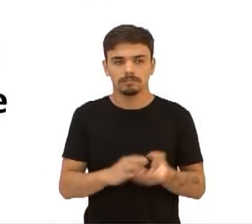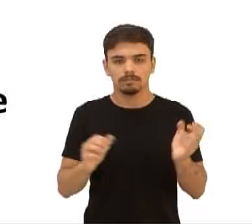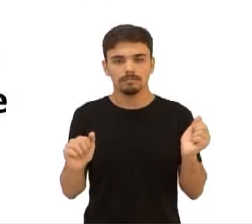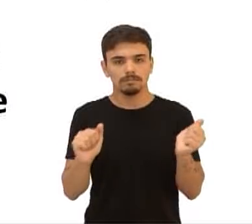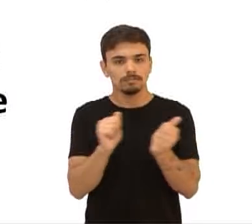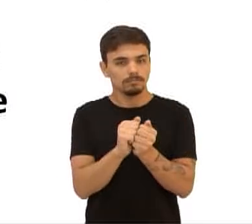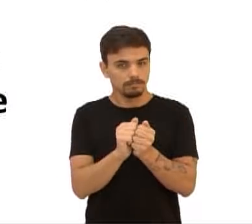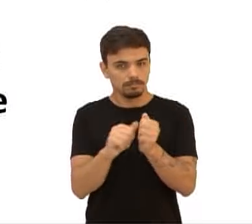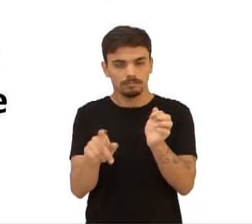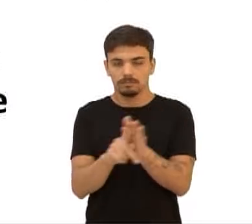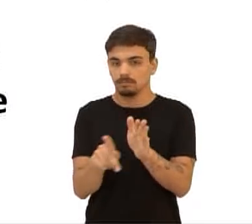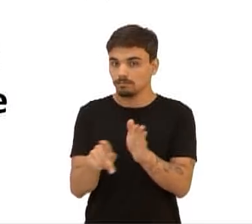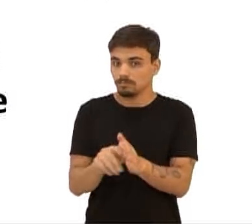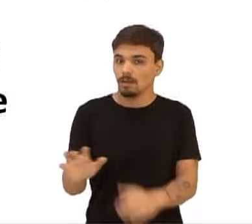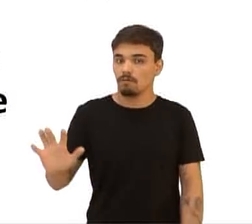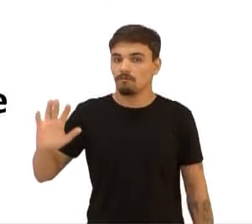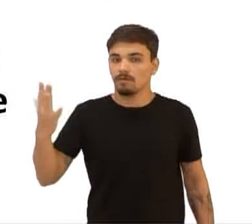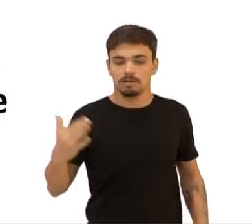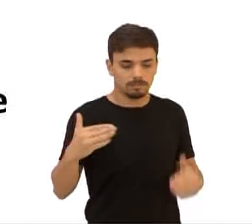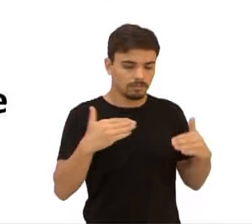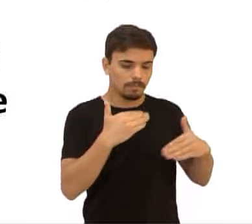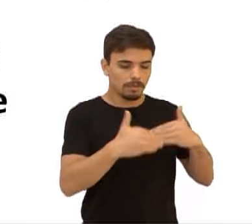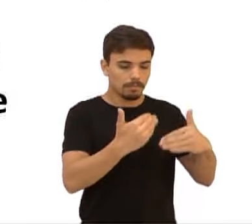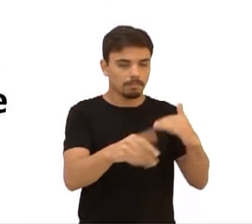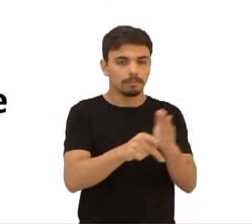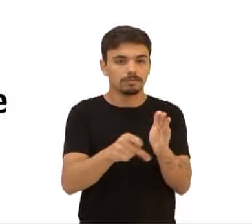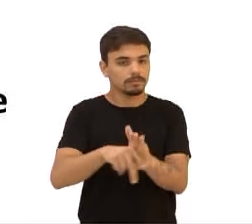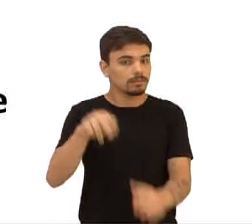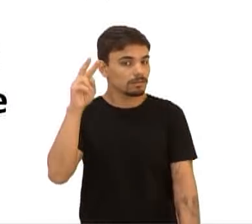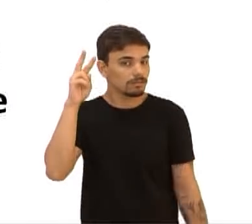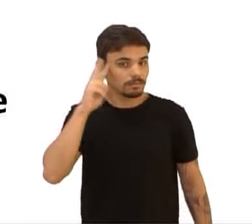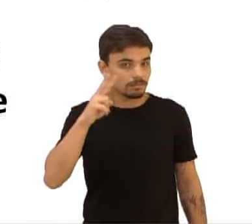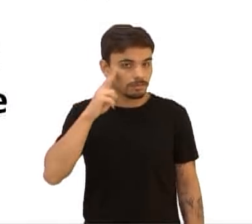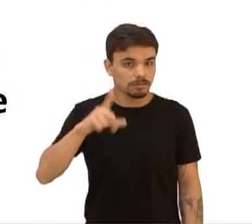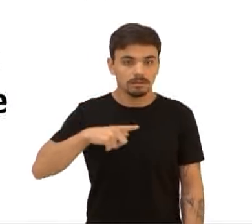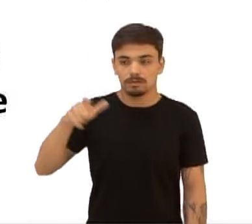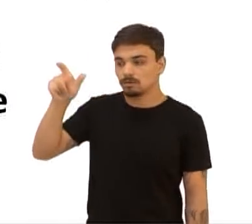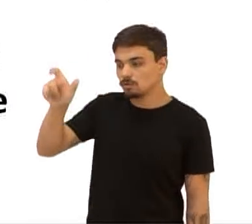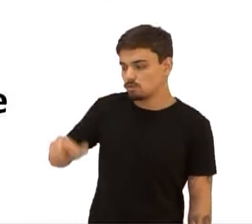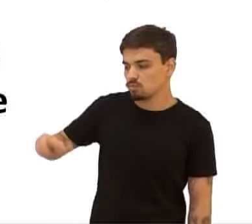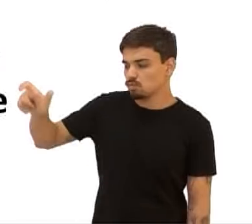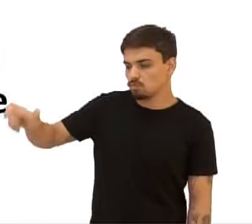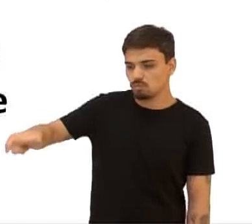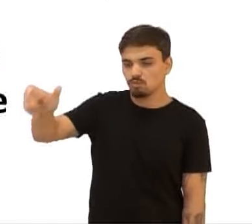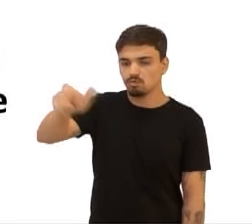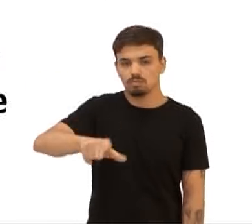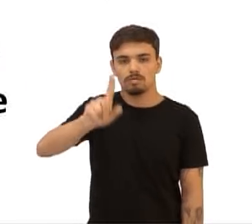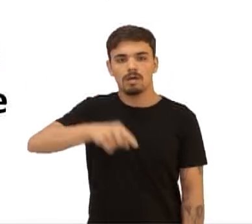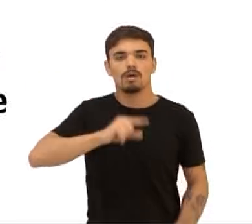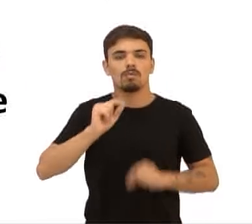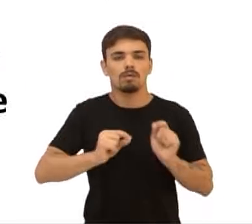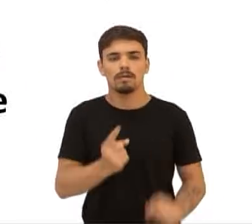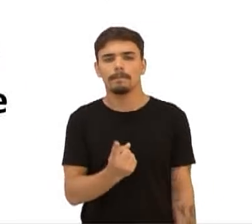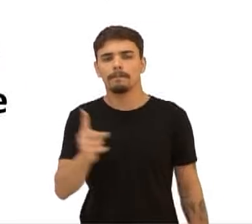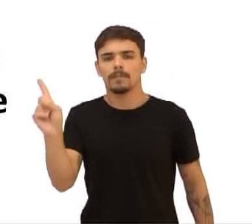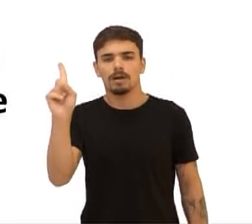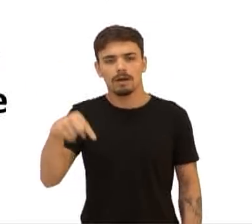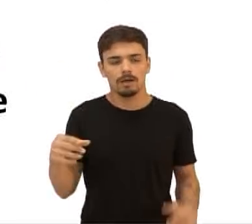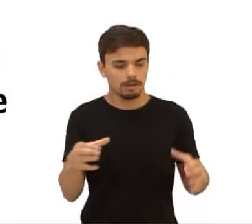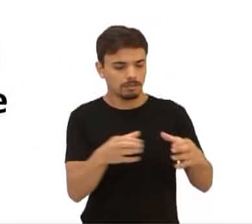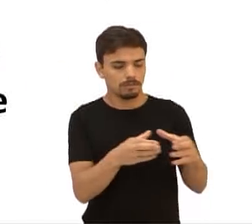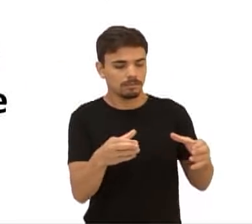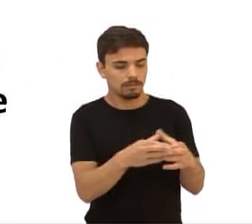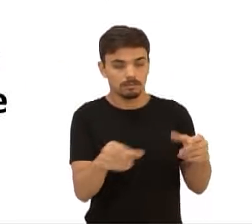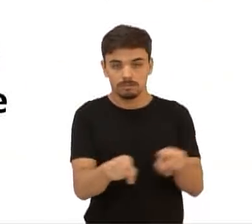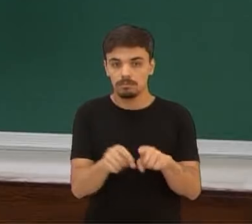Junto nos fatos e nos processos históricos, nós temos os sujeitos históricos. Eles são indivíduos, são os grupos e